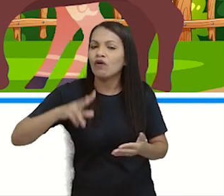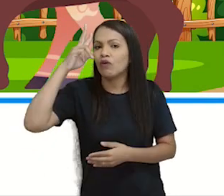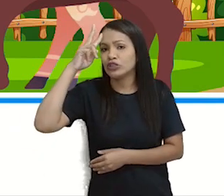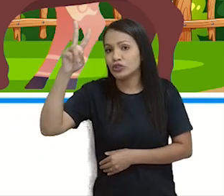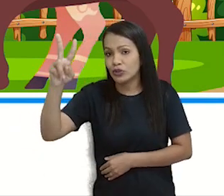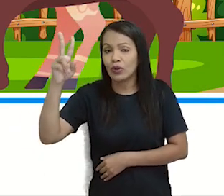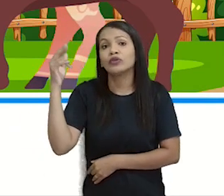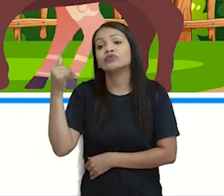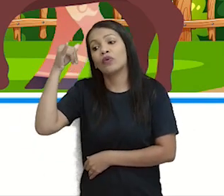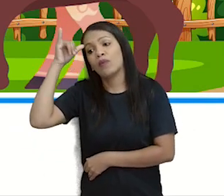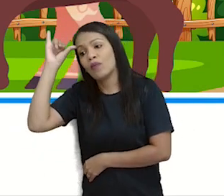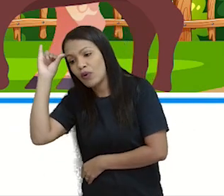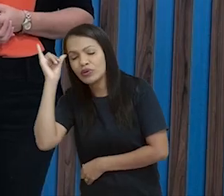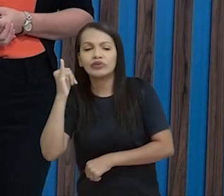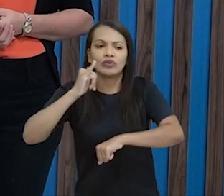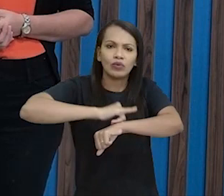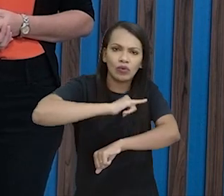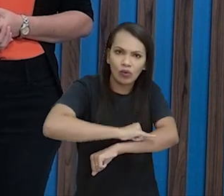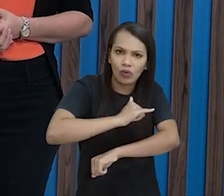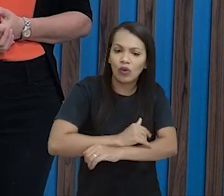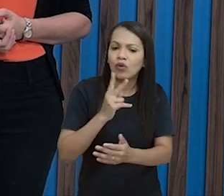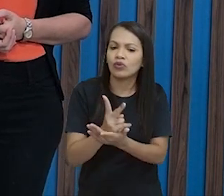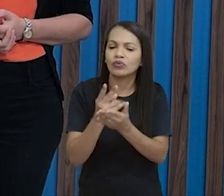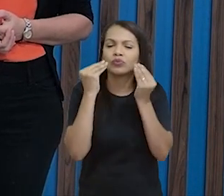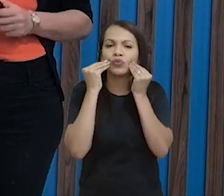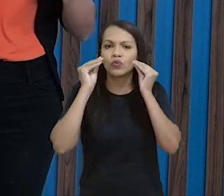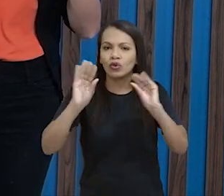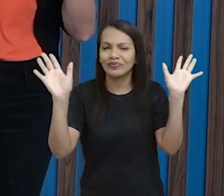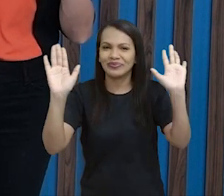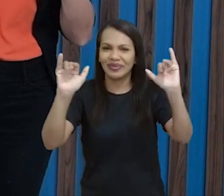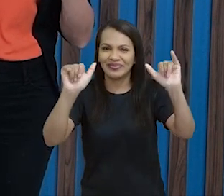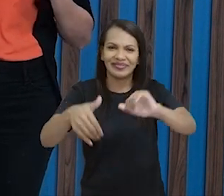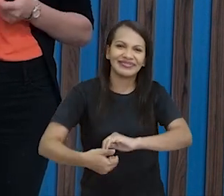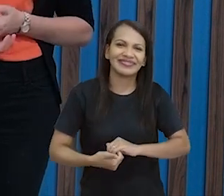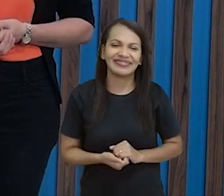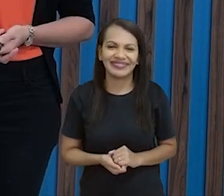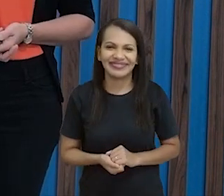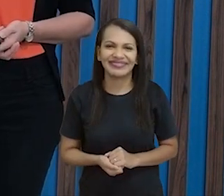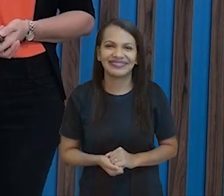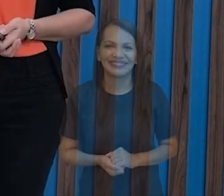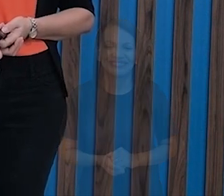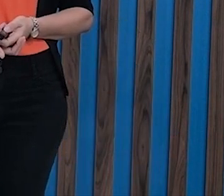do sapo. Um beijão, não saiam daí porque tem muito mais. Tchau, tchau!